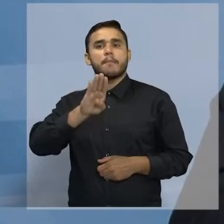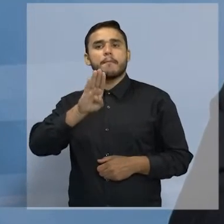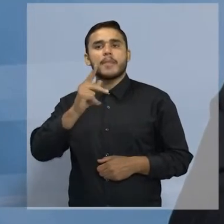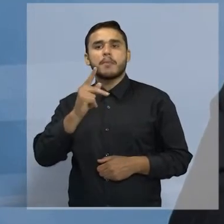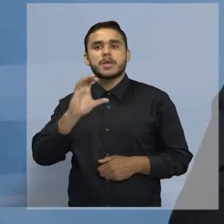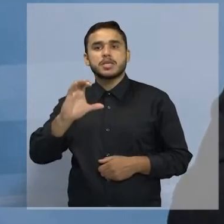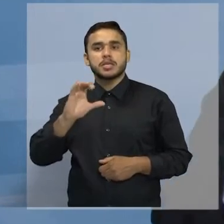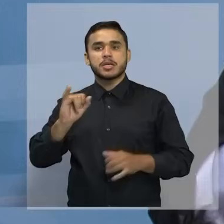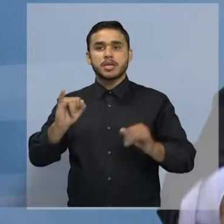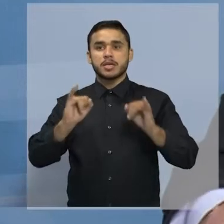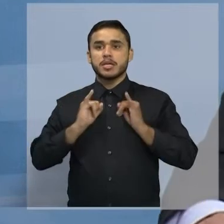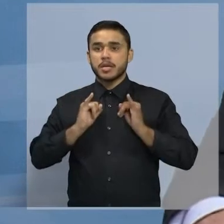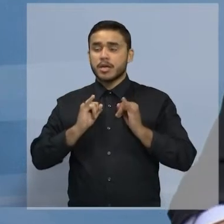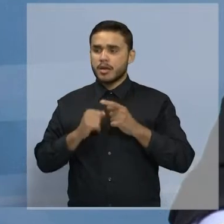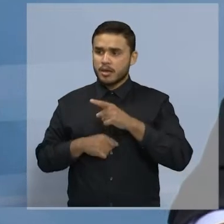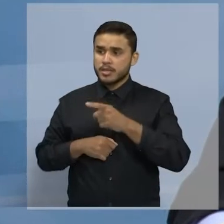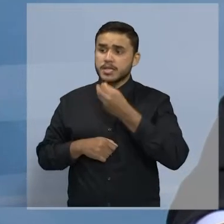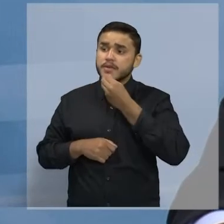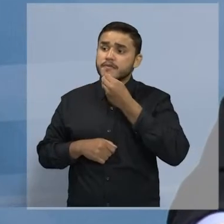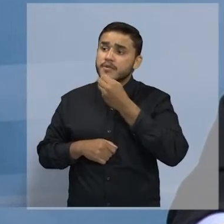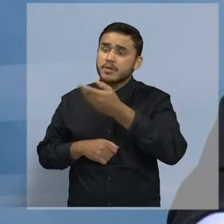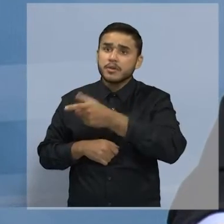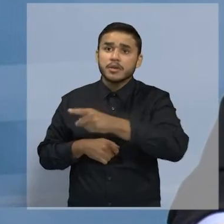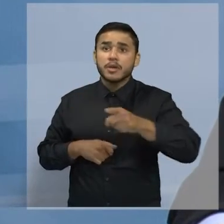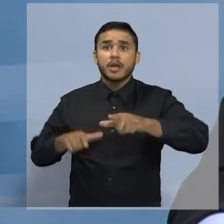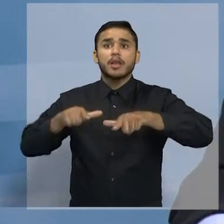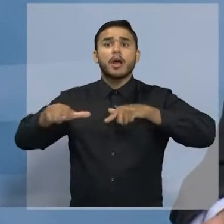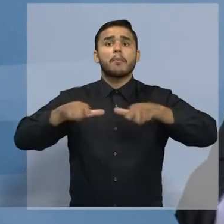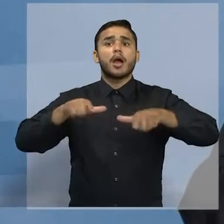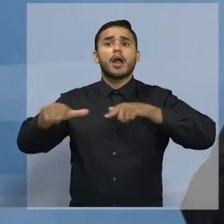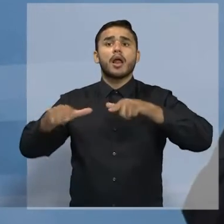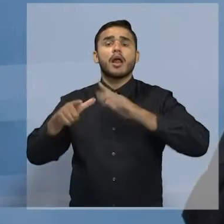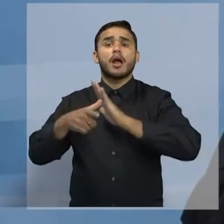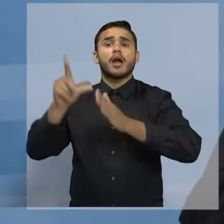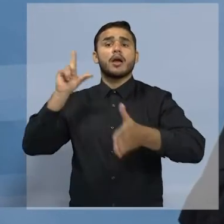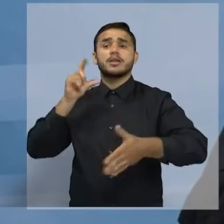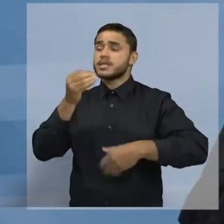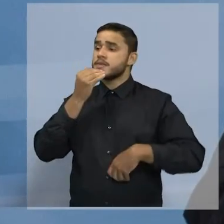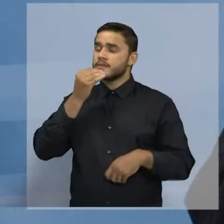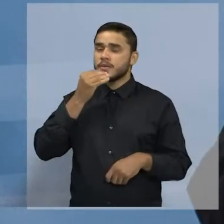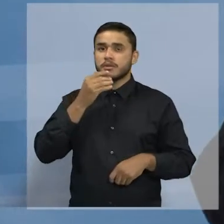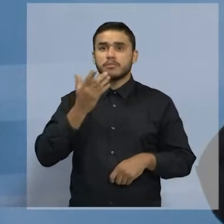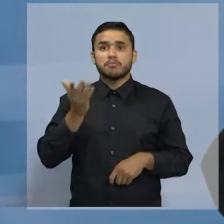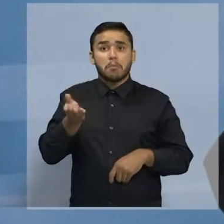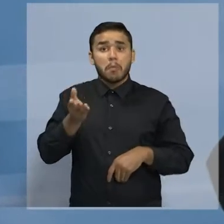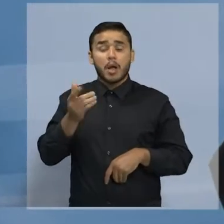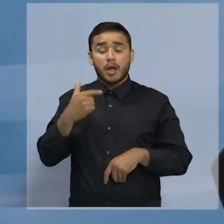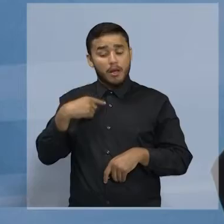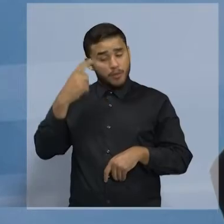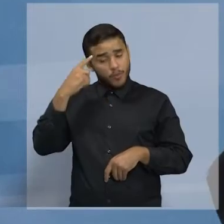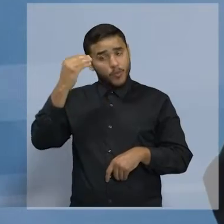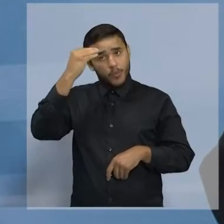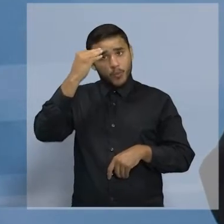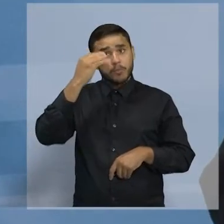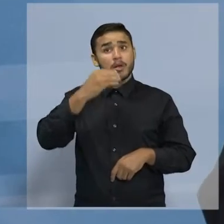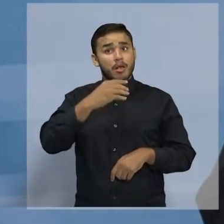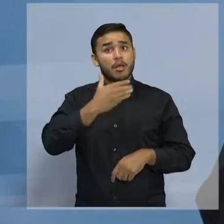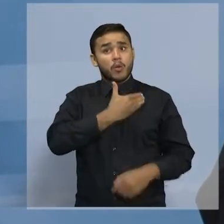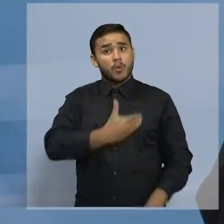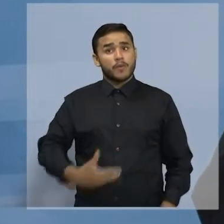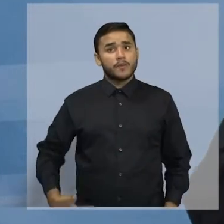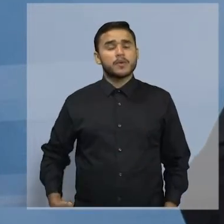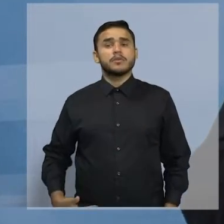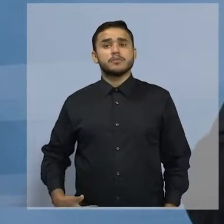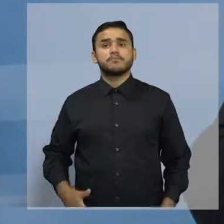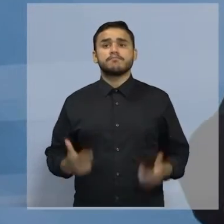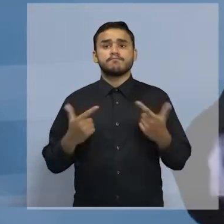BPCs pudessem ter tido a oportunidade de contribuir. Isso é bom que se diga. Isso também é responsabilidade do Estado,